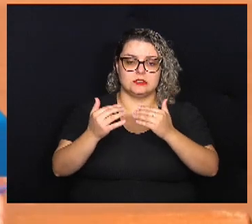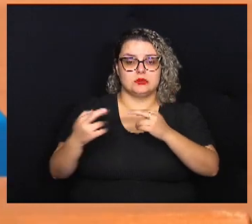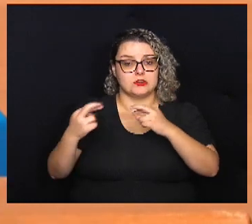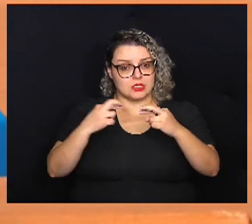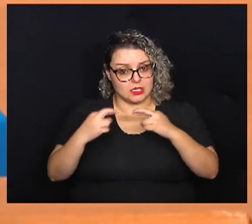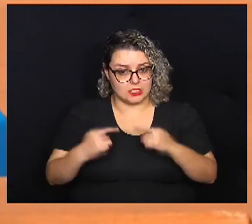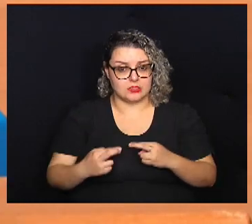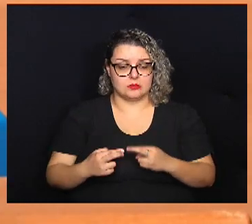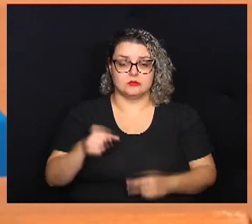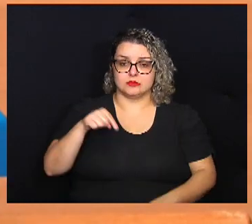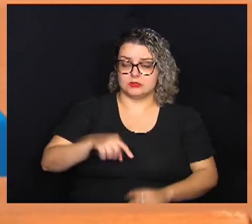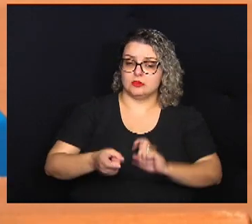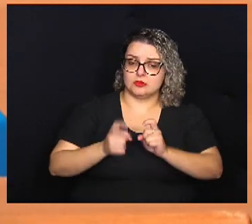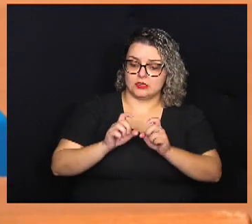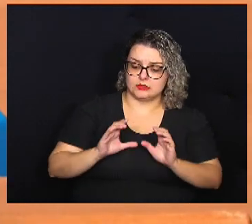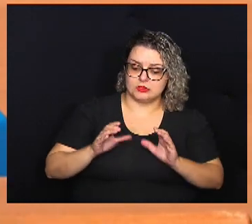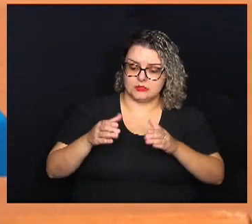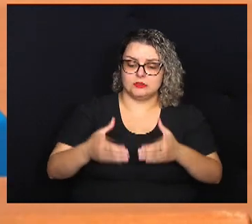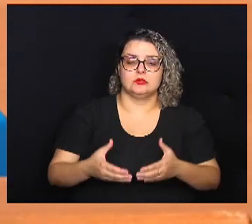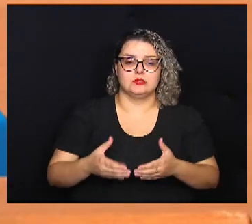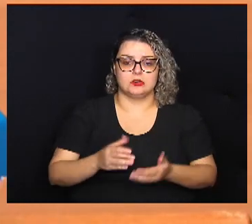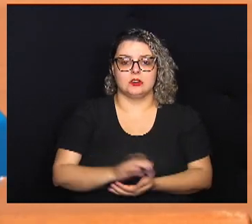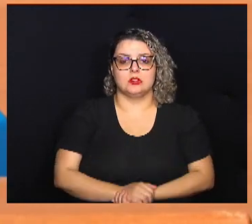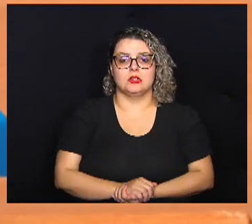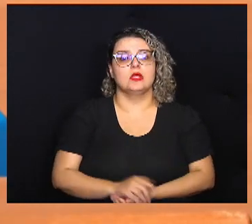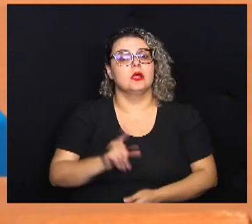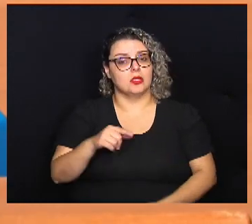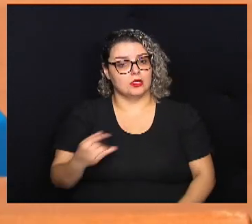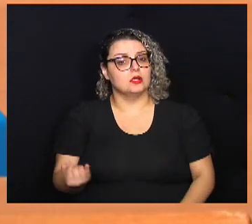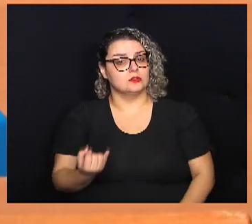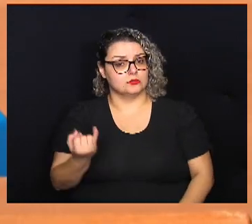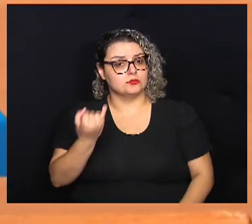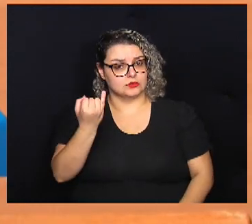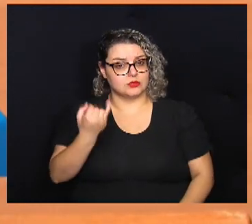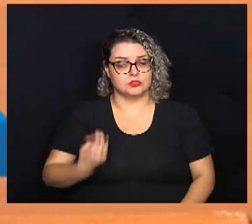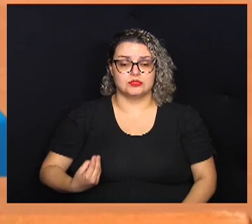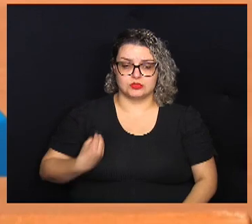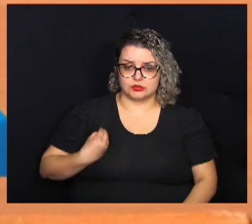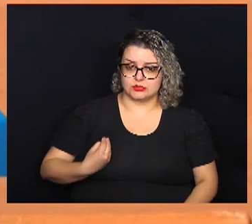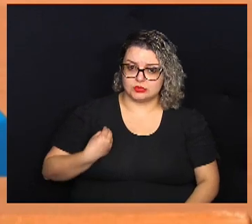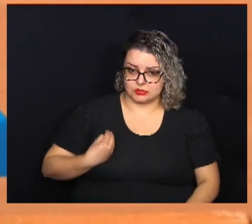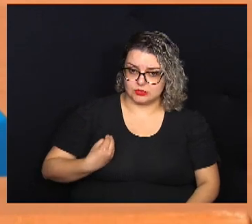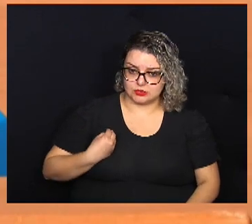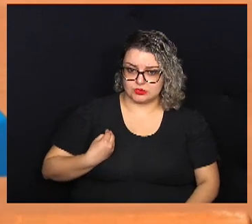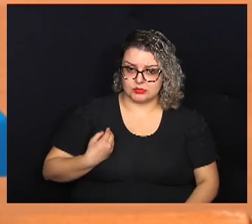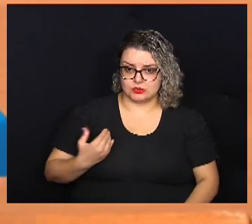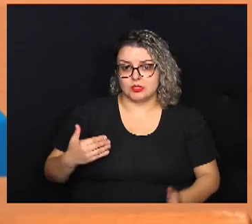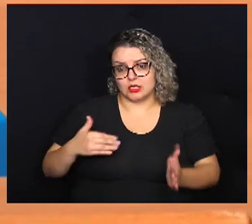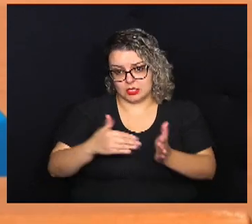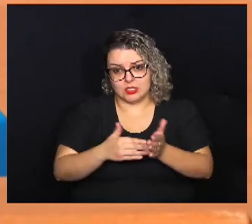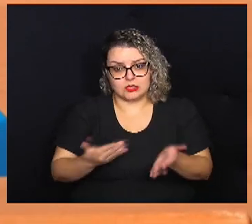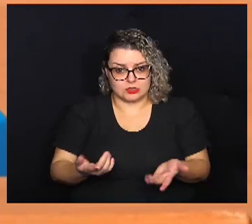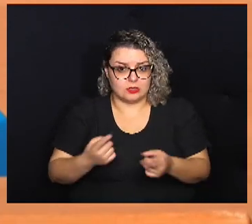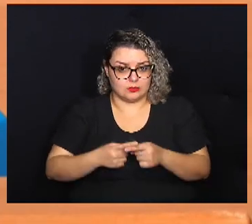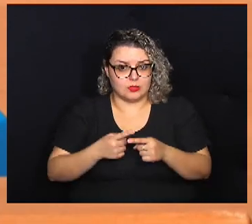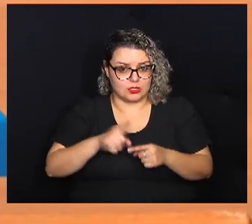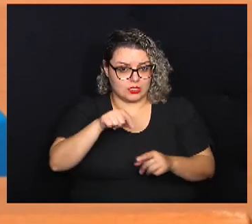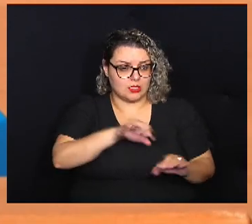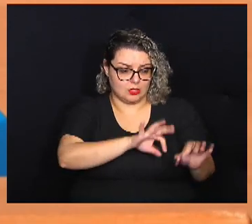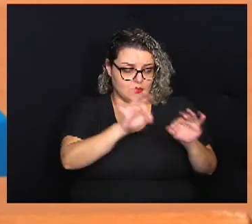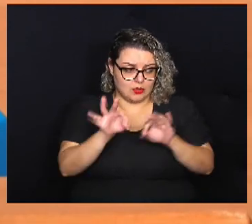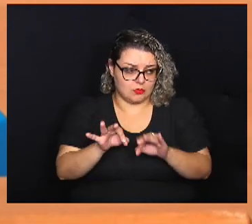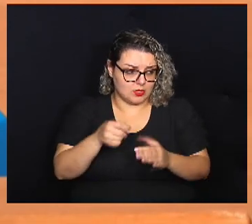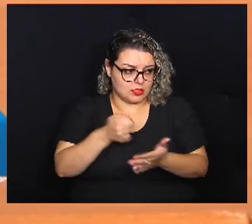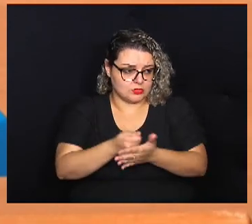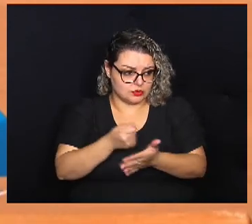Então, nessa reunião da comissão, é importante a presença, até porque é um acompanhamento rigoroso